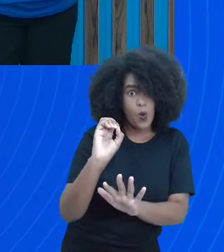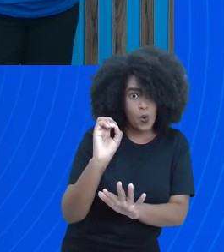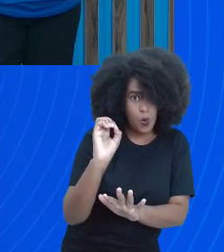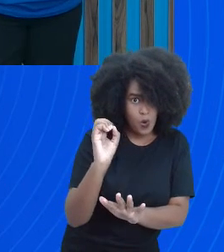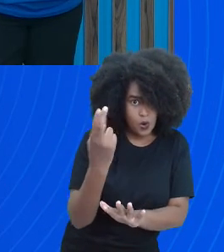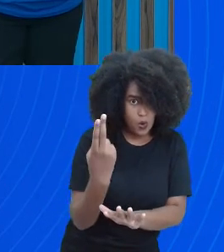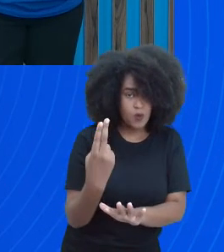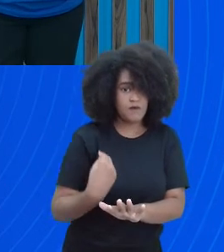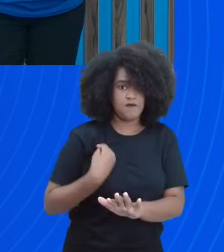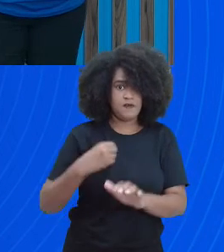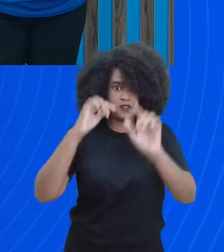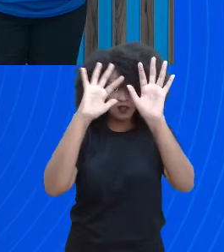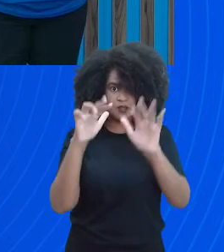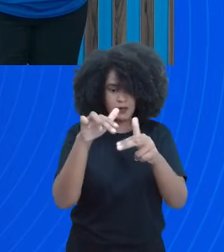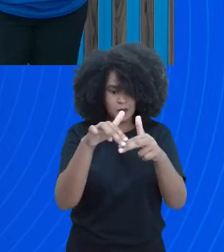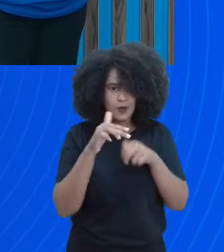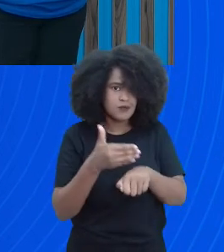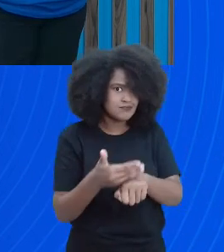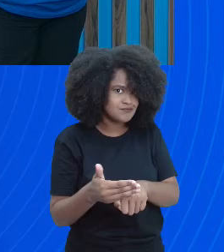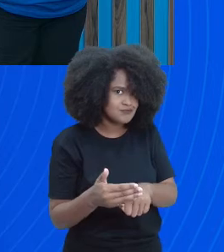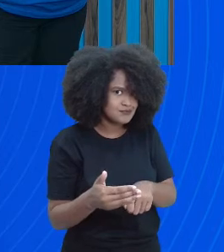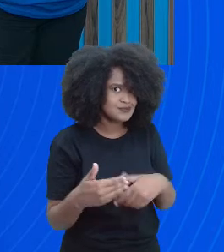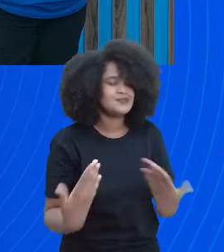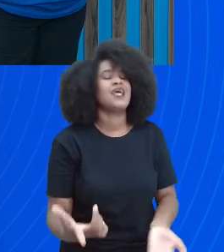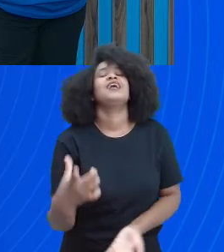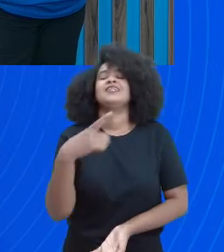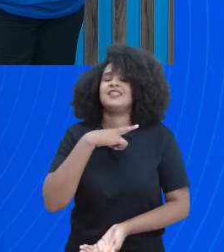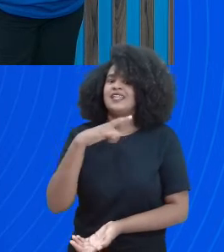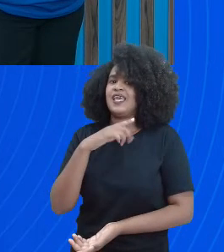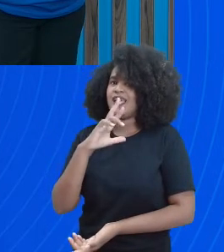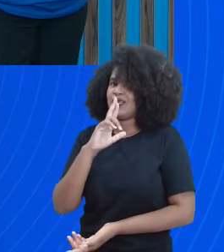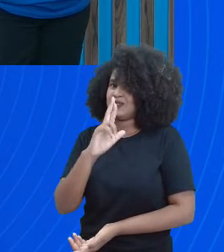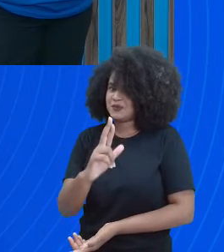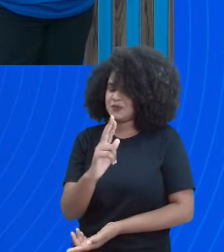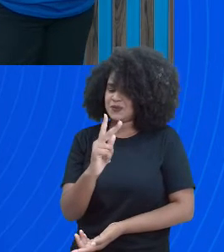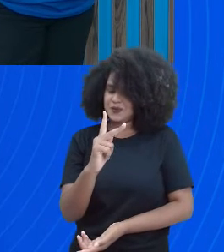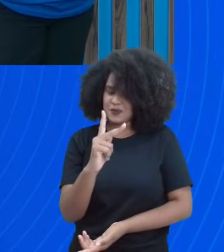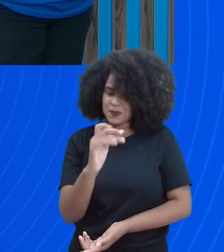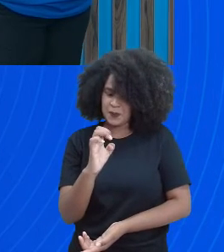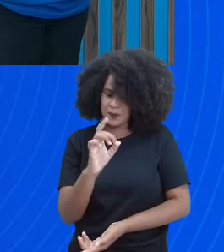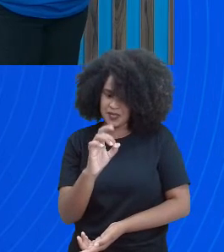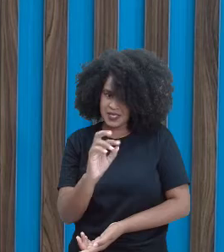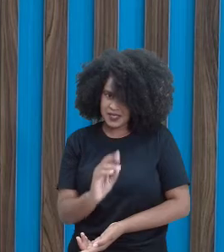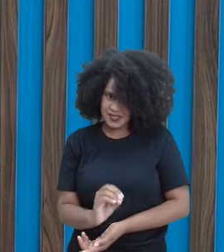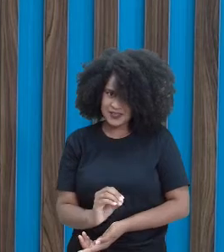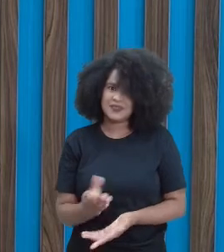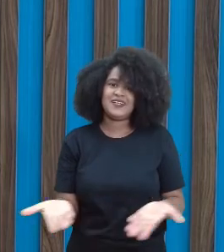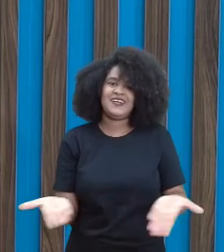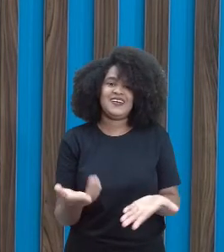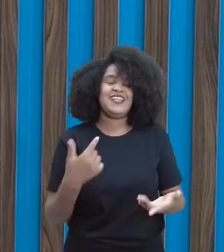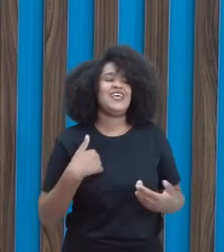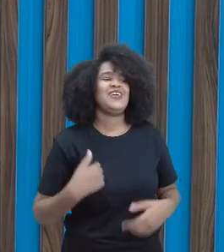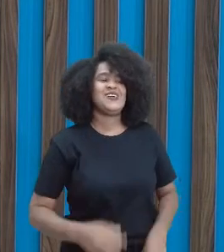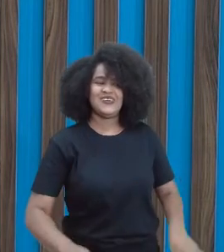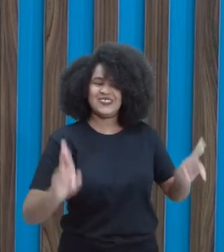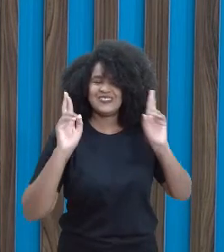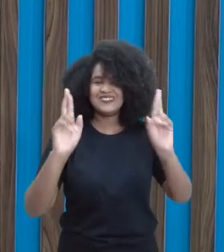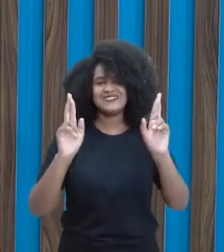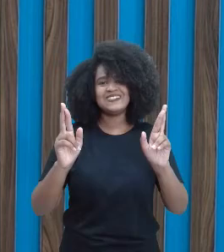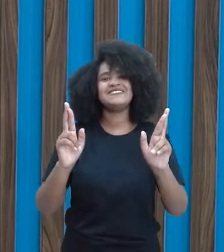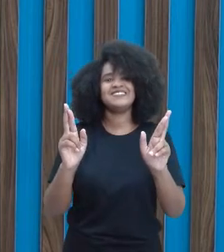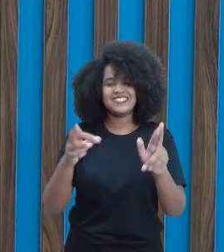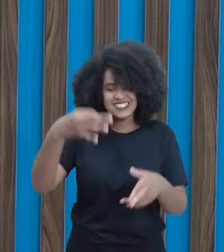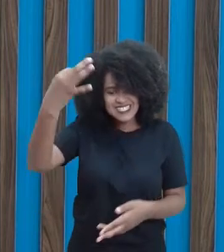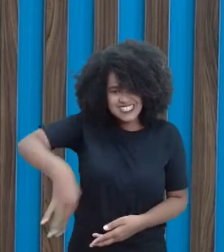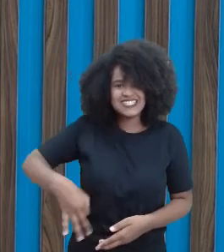na neve porque é branco? Já temos a resposta de Pedro. O que foi que ele Vamos disse? ver Pedro agora. Eu estou torcendo por você, Pedro. Estou